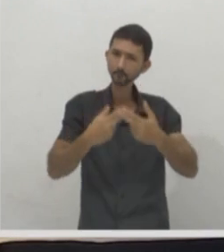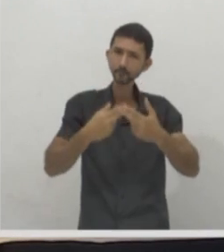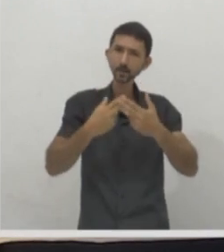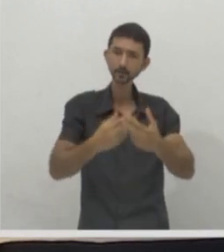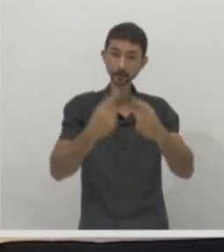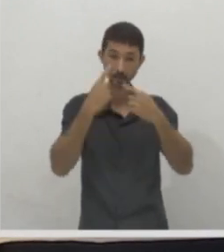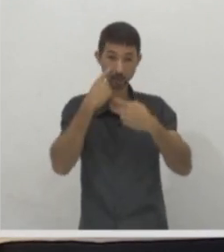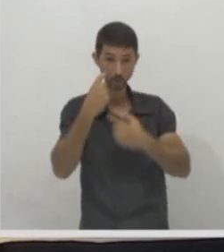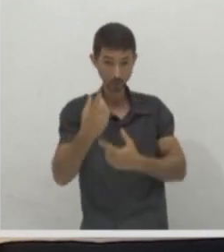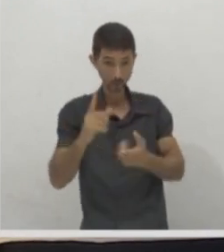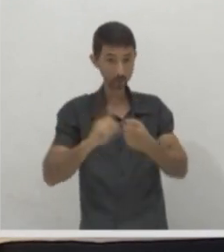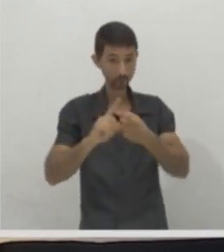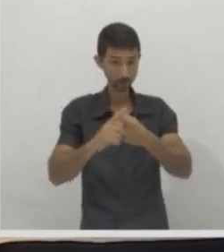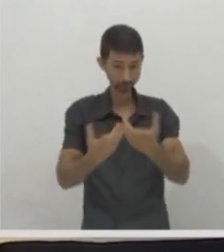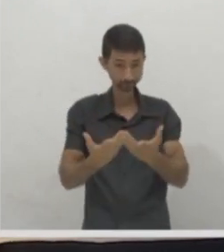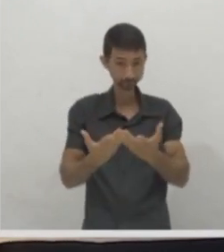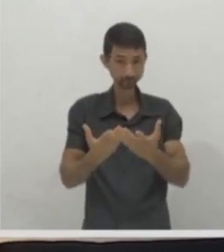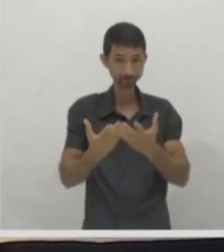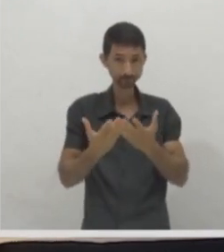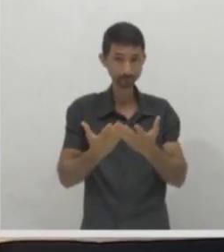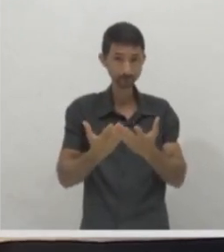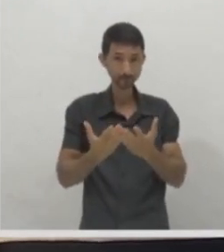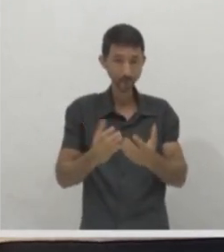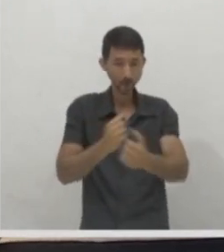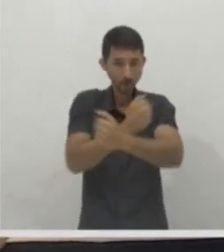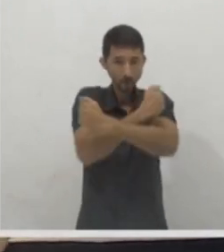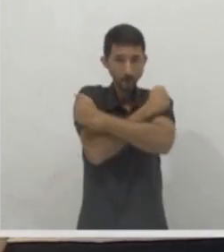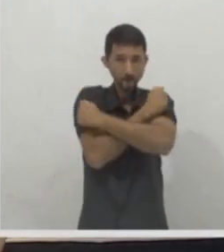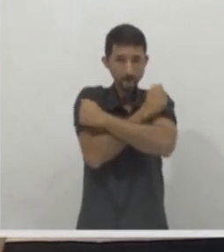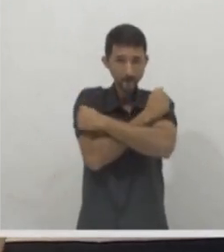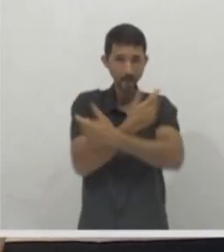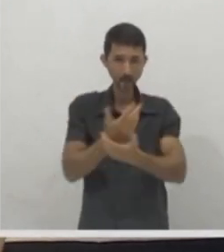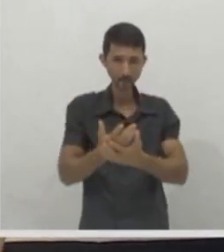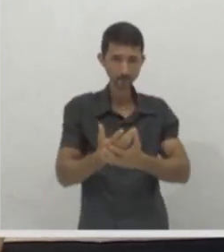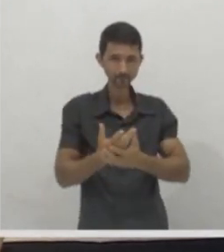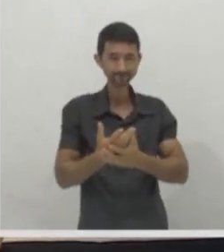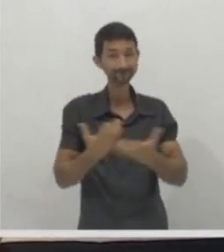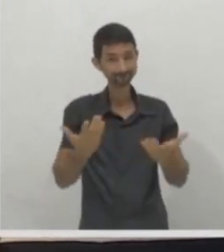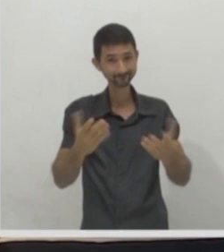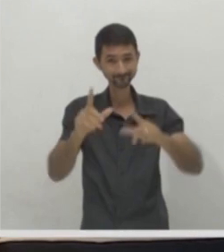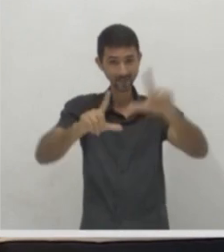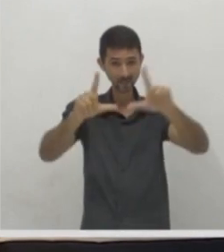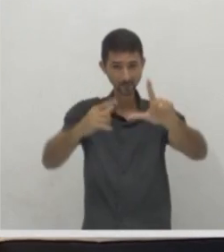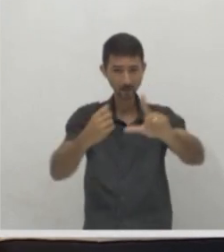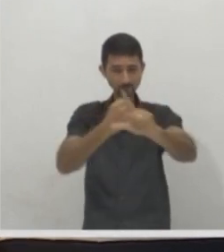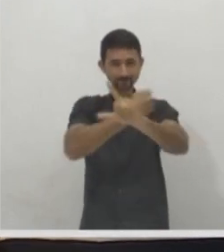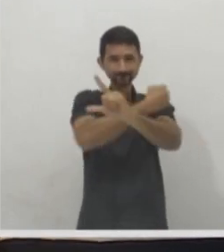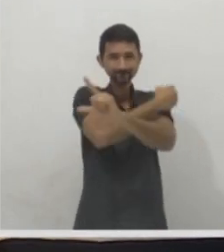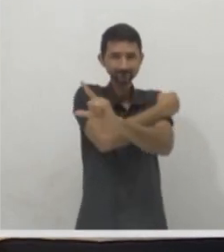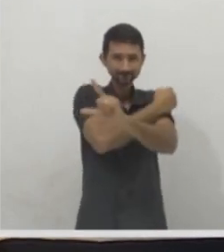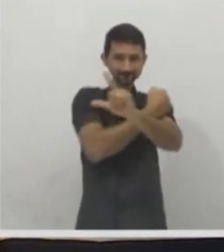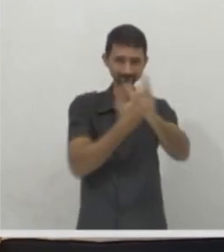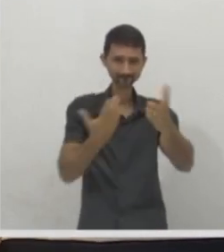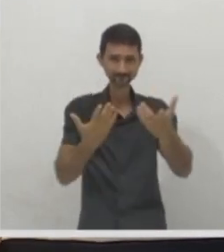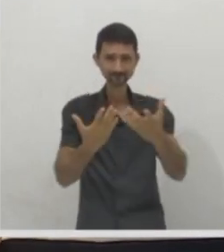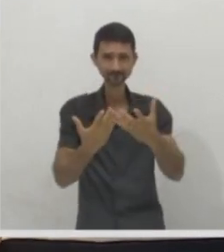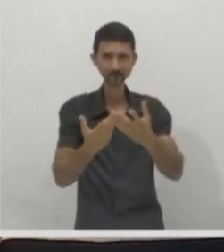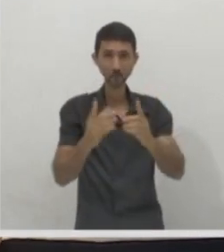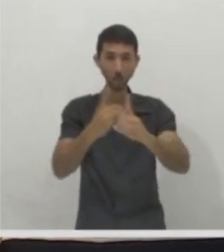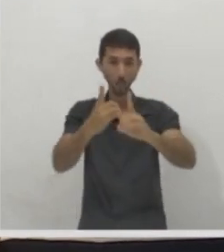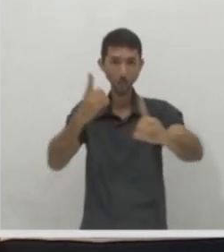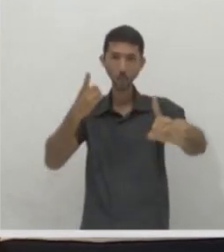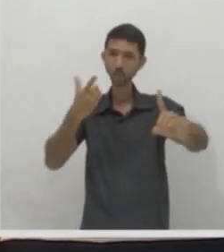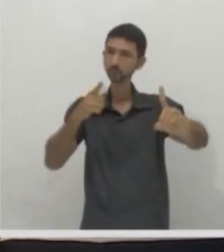interesse, e dando um abraço virtual por enquanto, né? O isolamento social ainda não